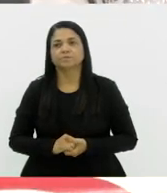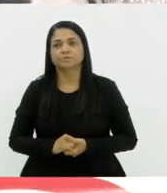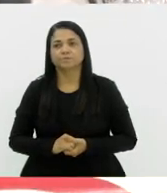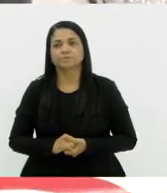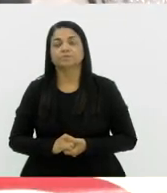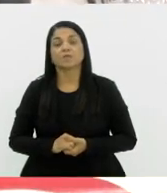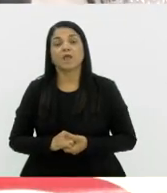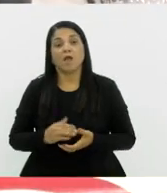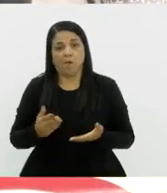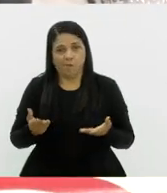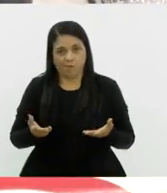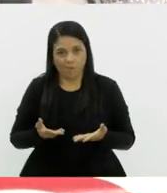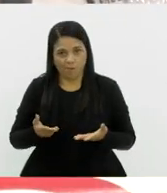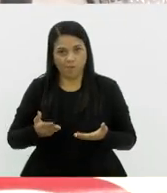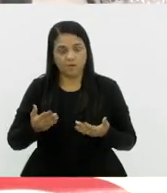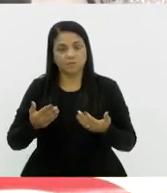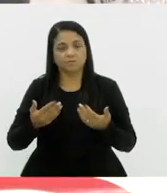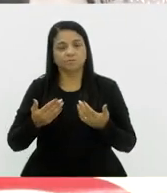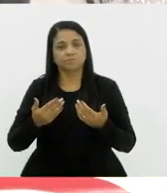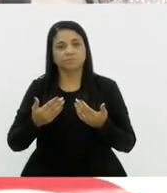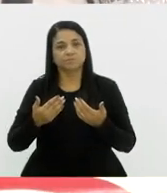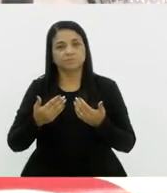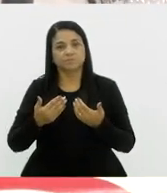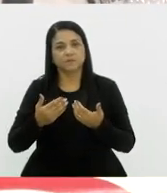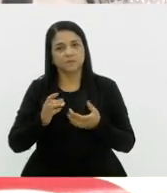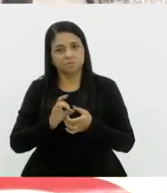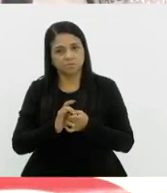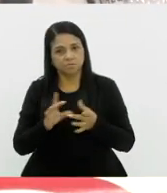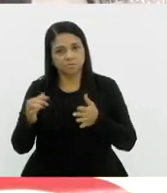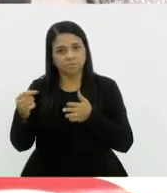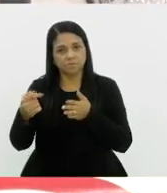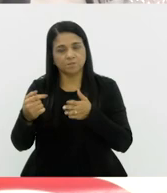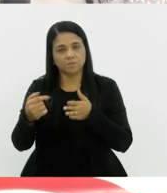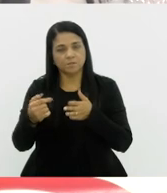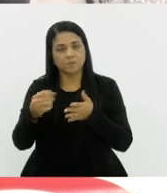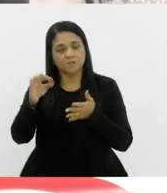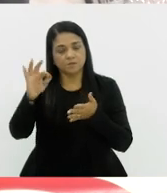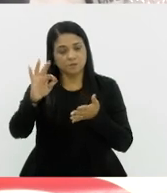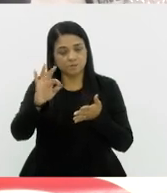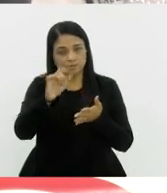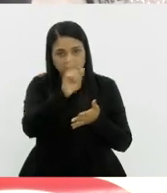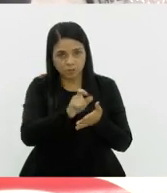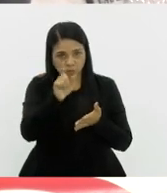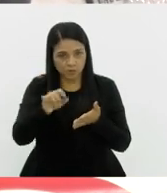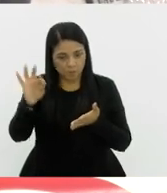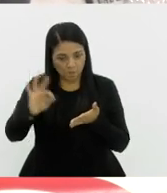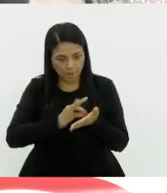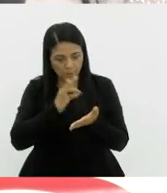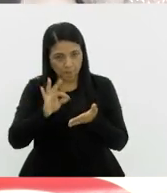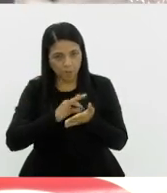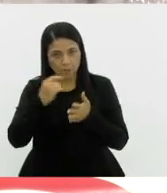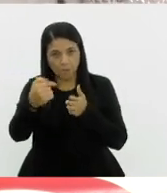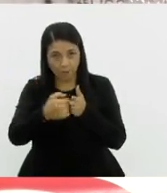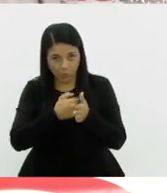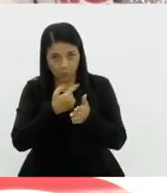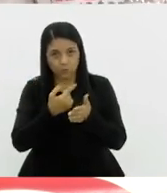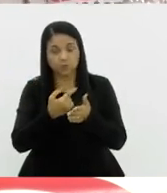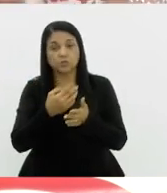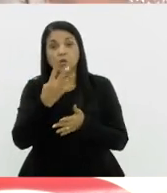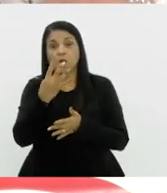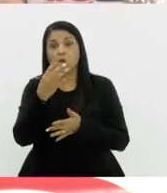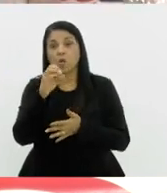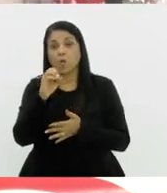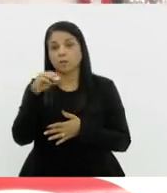Vamos, então, agora abrir o espaço para as questões, para as pessoas se inscreverem. Tá bom? Nós temos 40